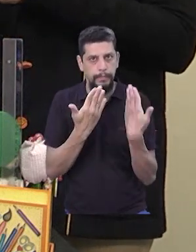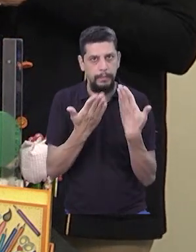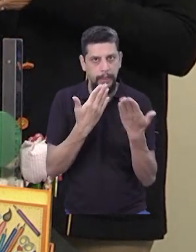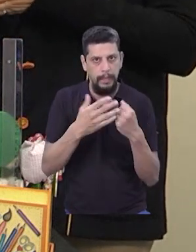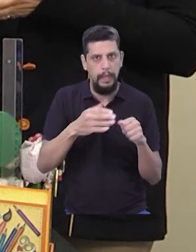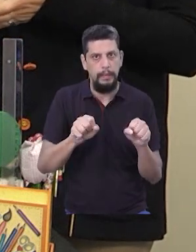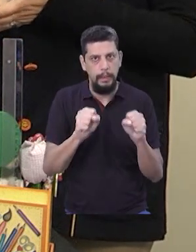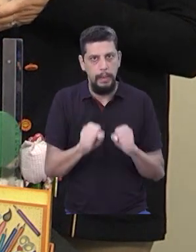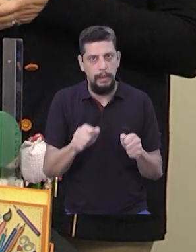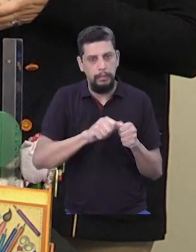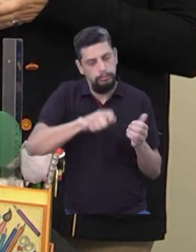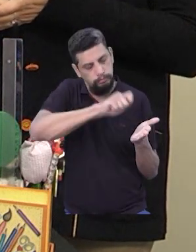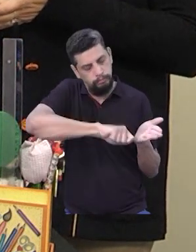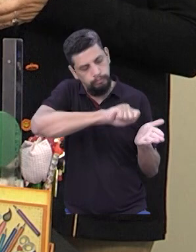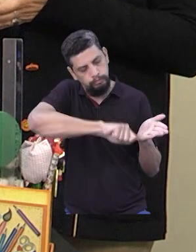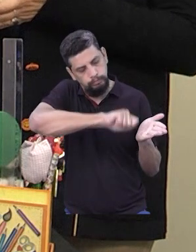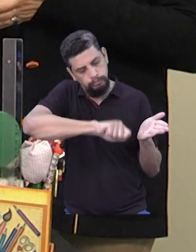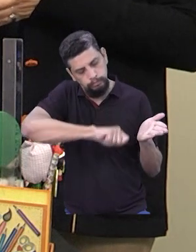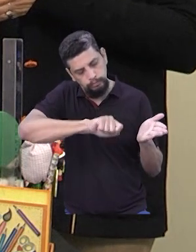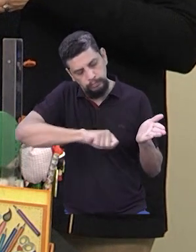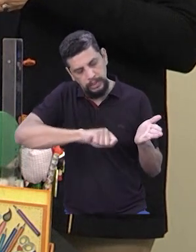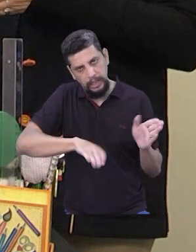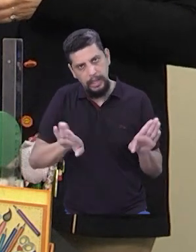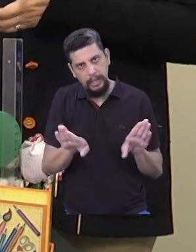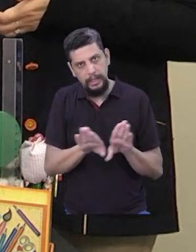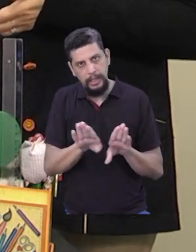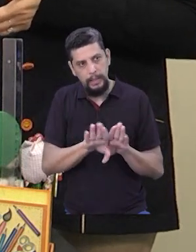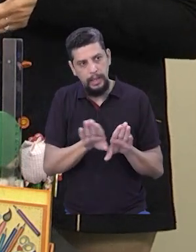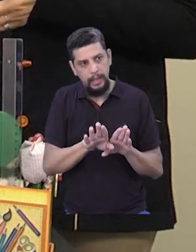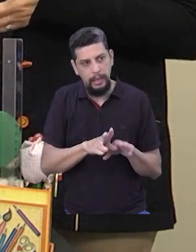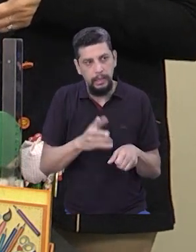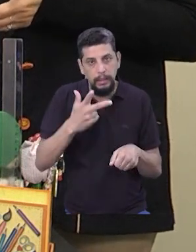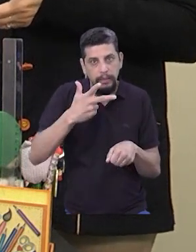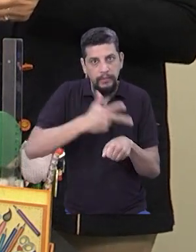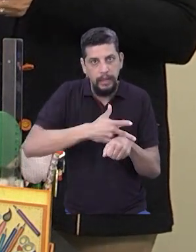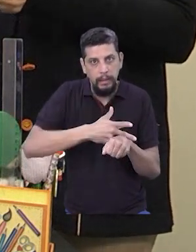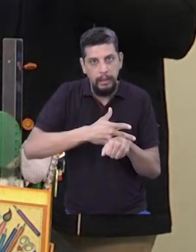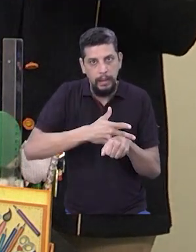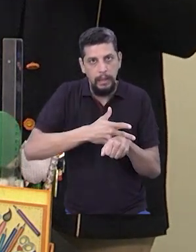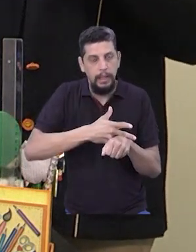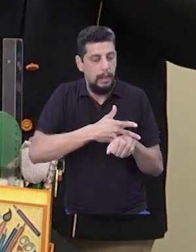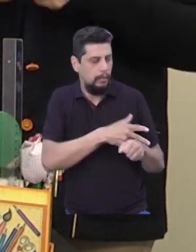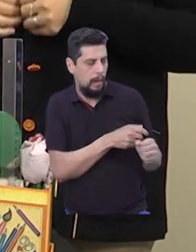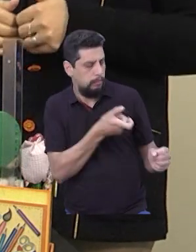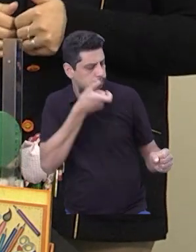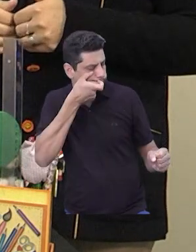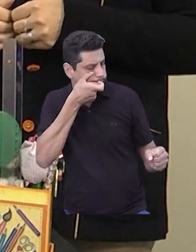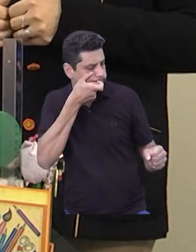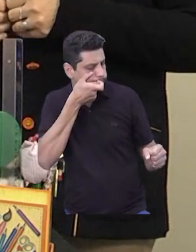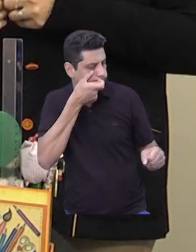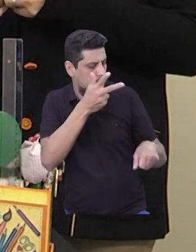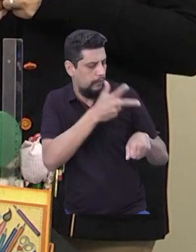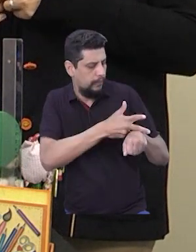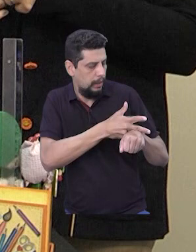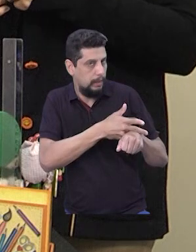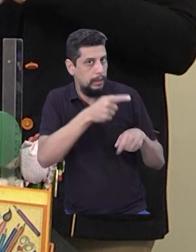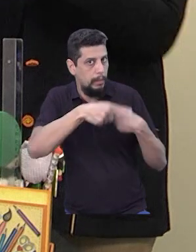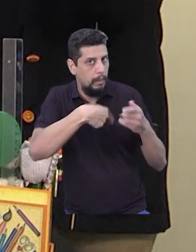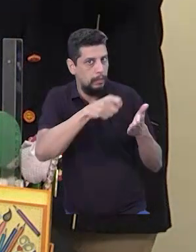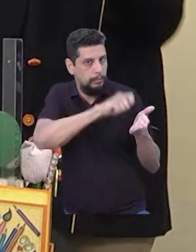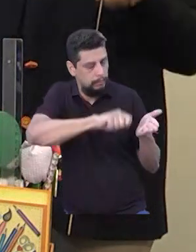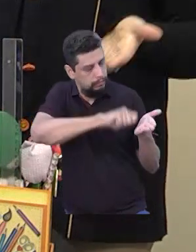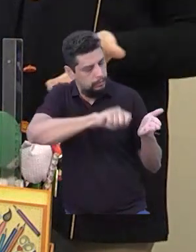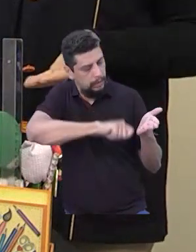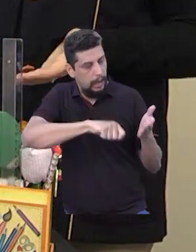ou eu posso ir escrevendo a entrevista. E daí aqui é gravada, eu posso transcrever depois, para daí